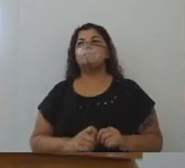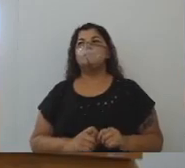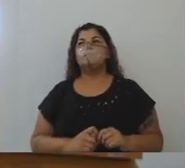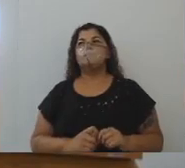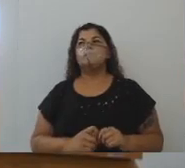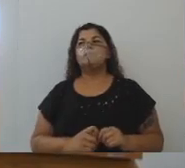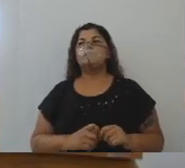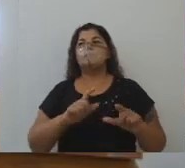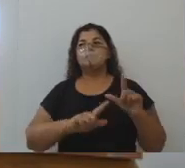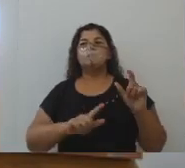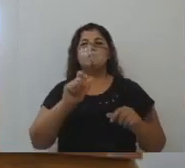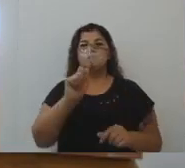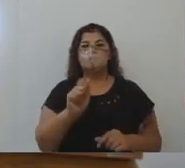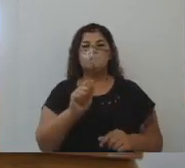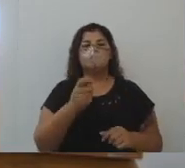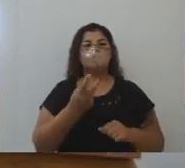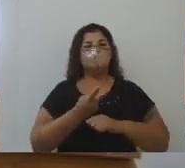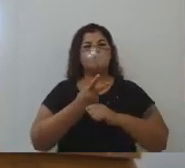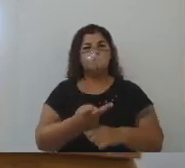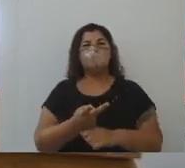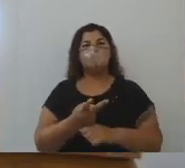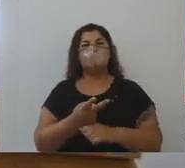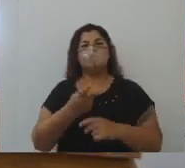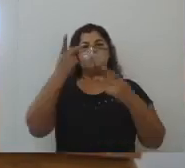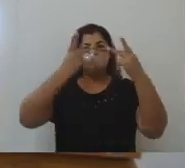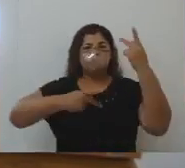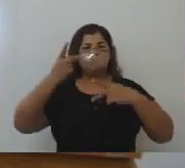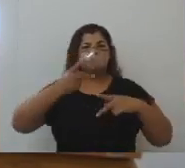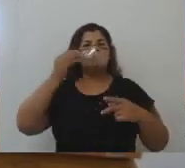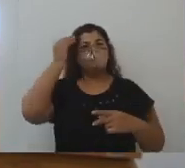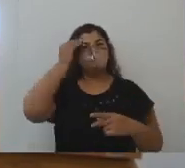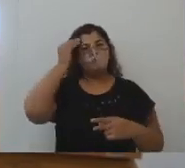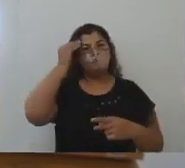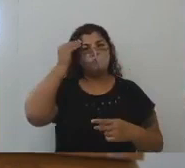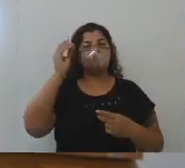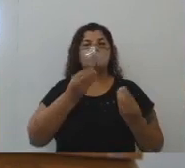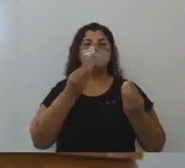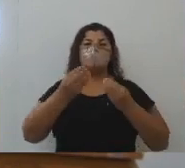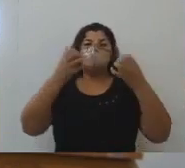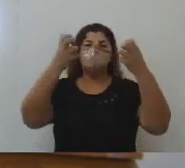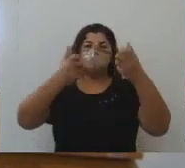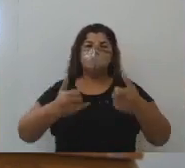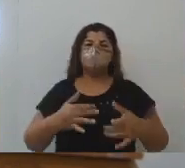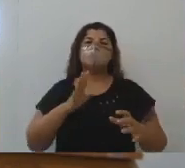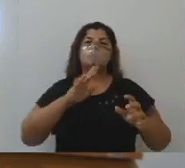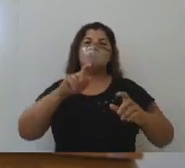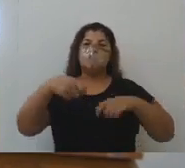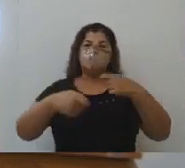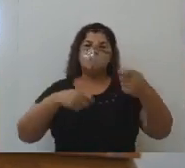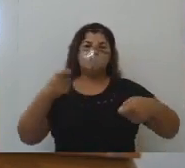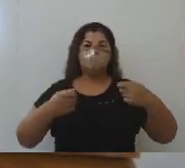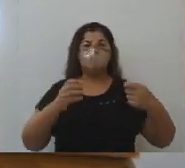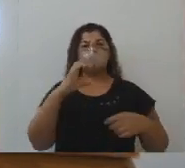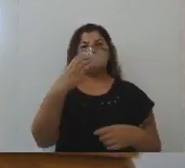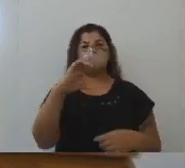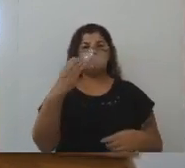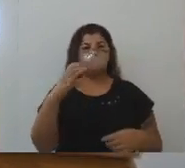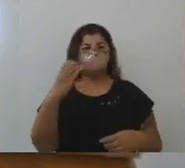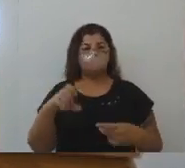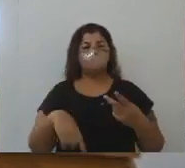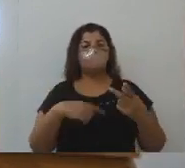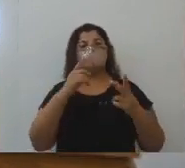Letra A. Buscar as suas próprias experiências para a explicação do conhecimento científico. Letra B.